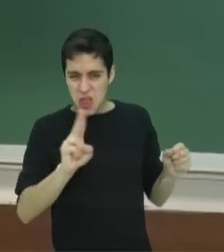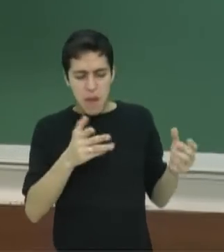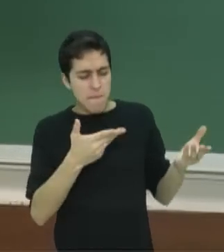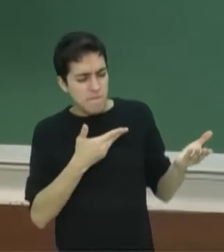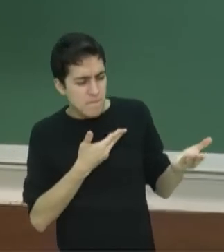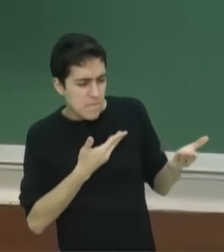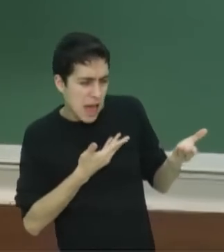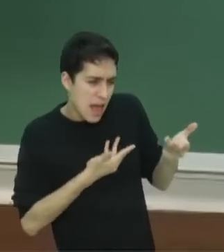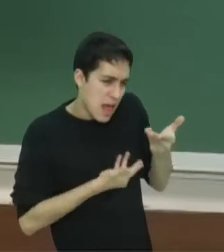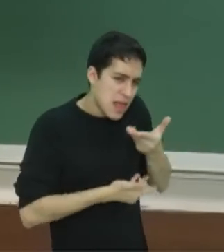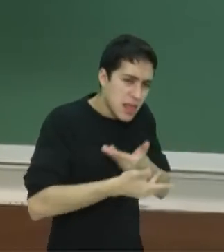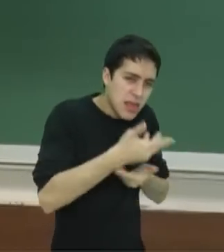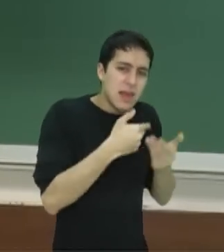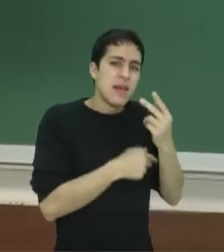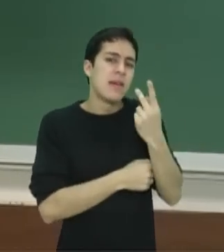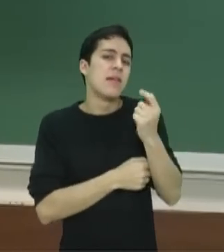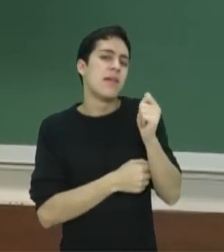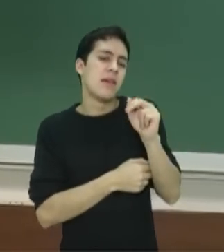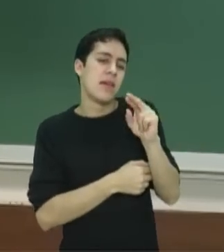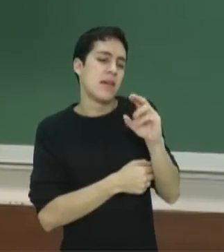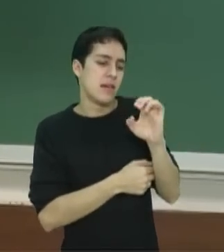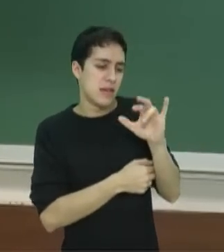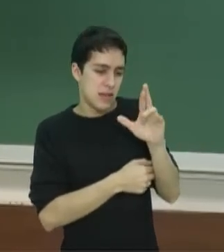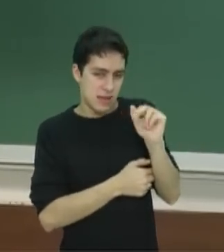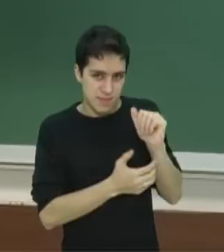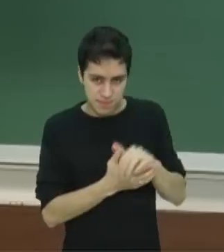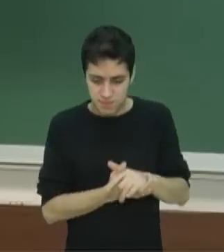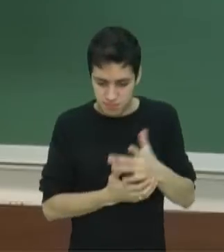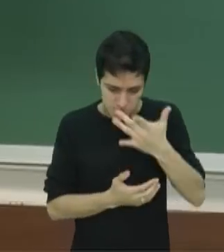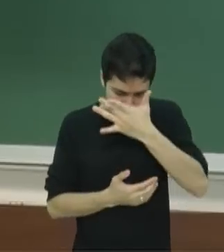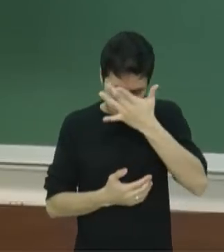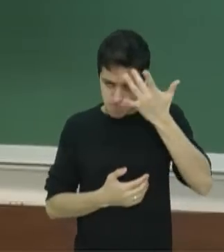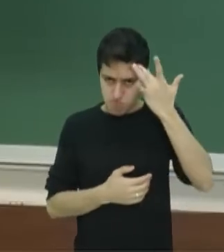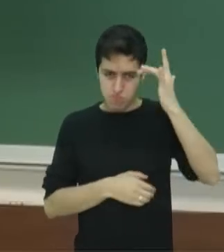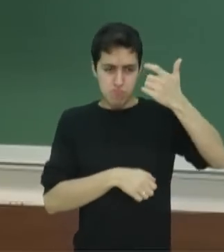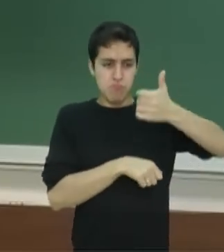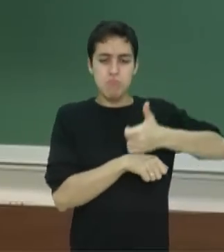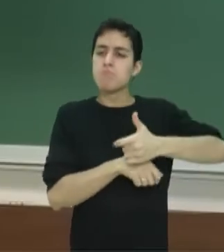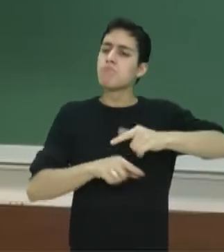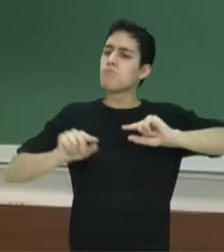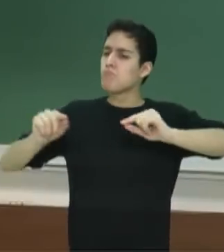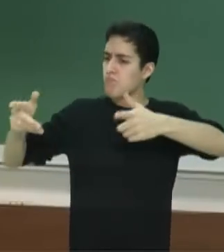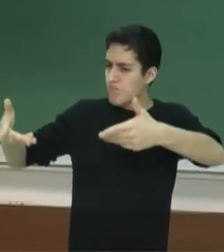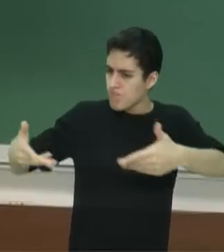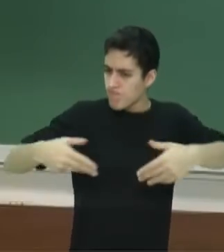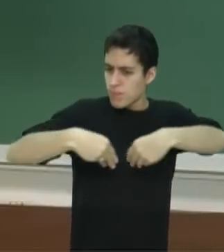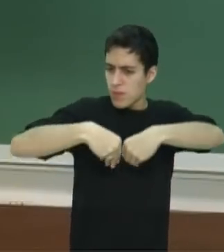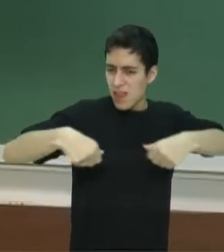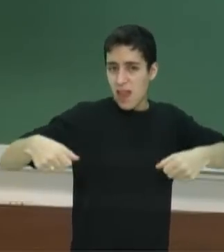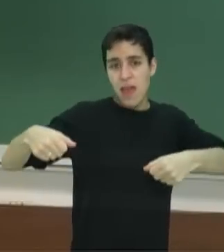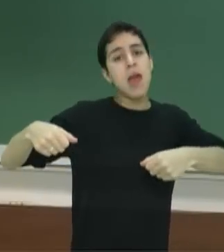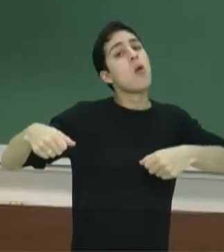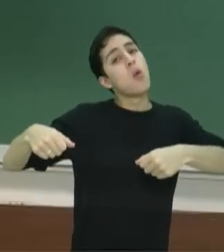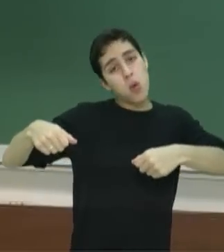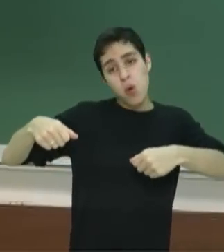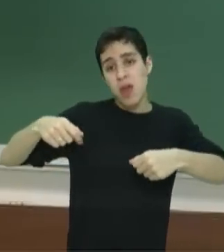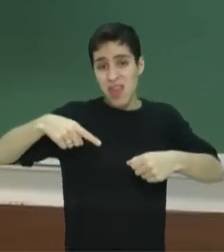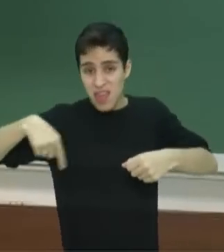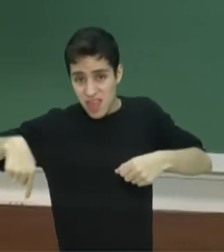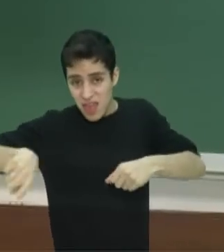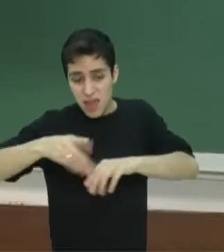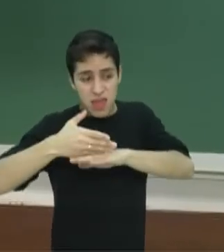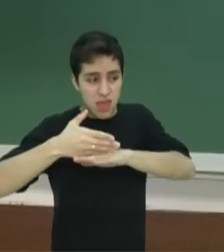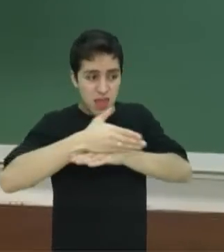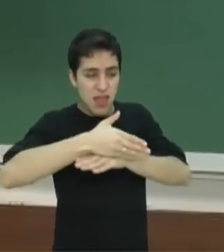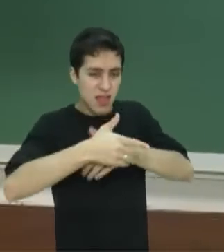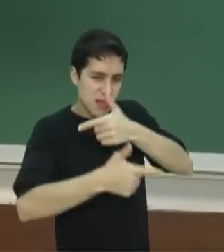ou seja, um entra cedendo a terra e o outro entra trabalhando nessa terra,